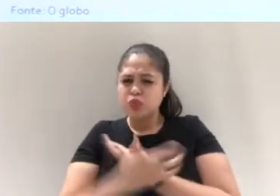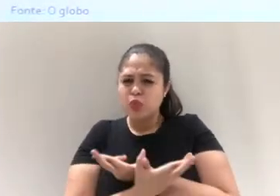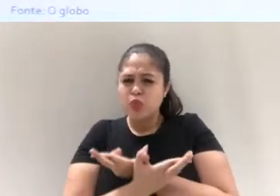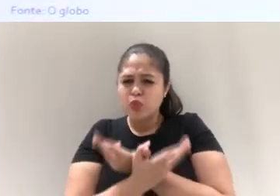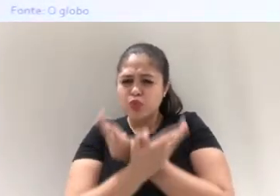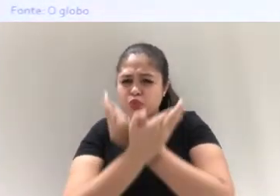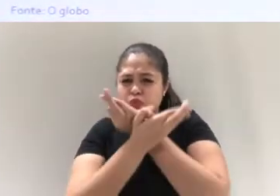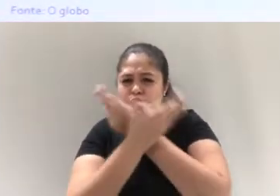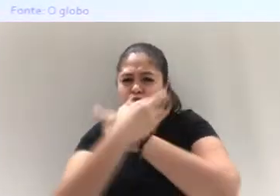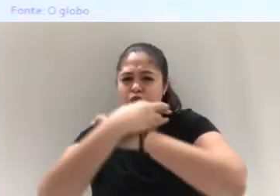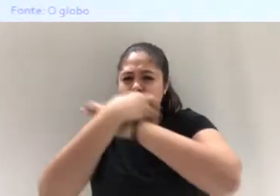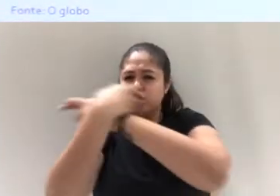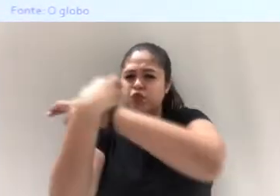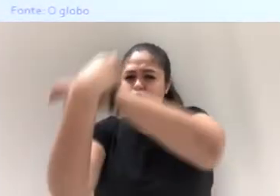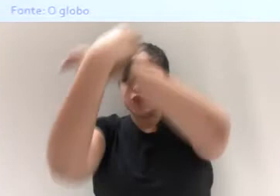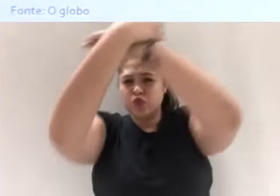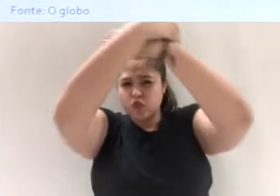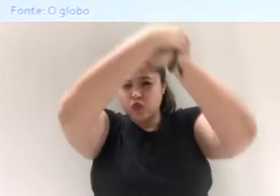ser regulados